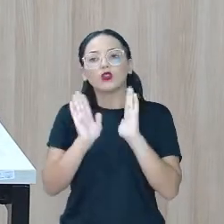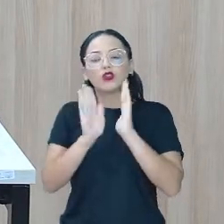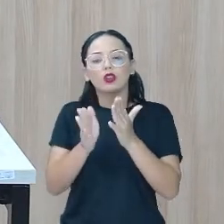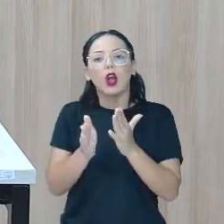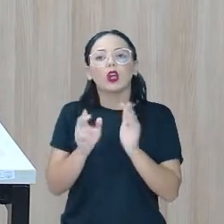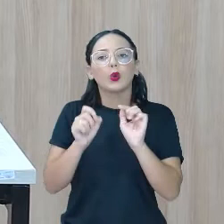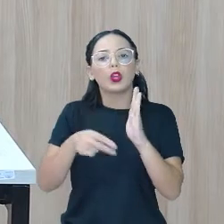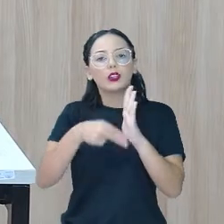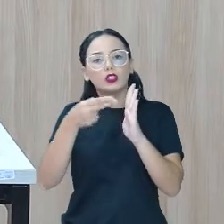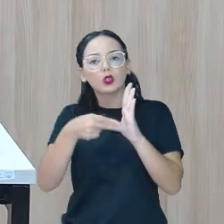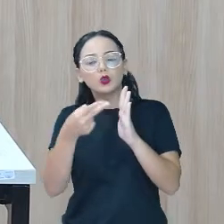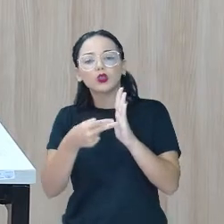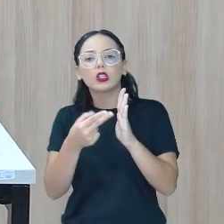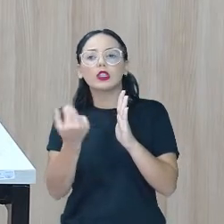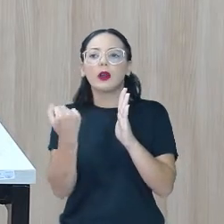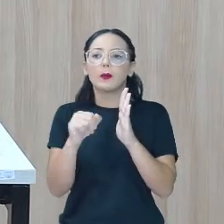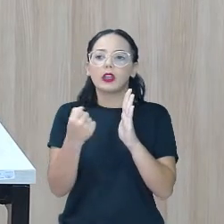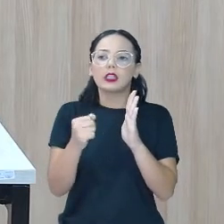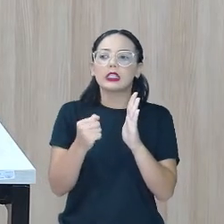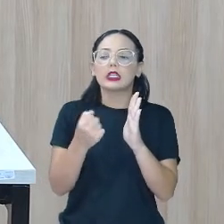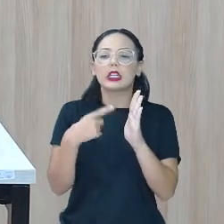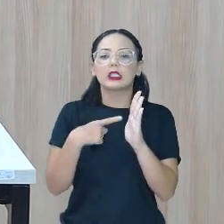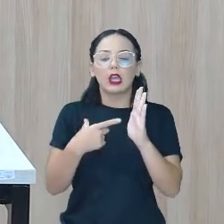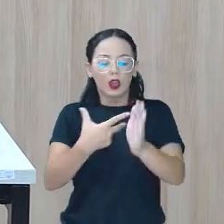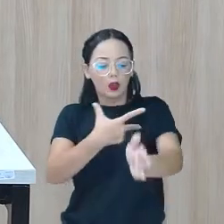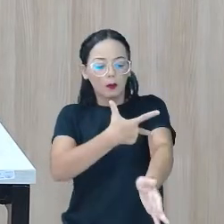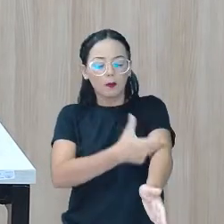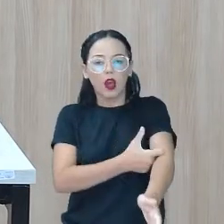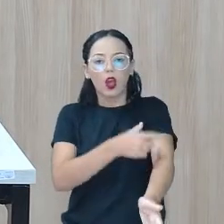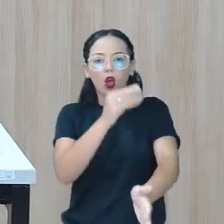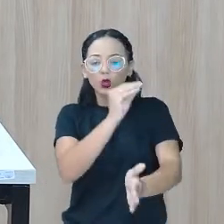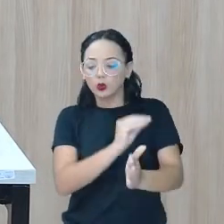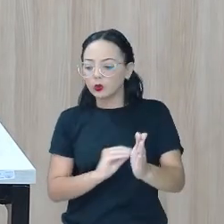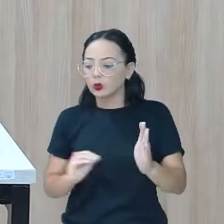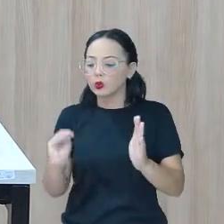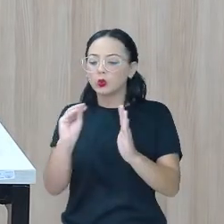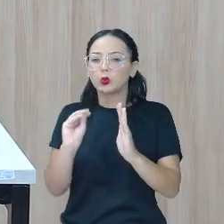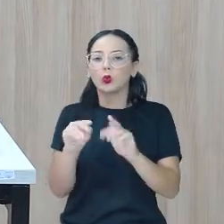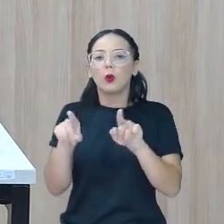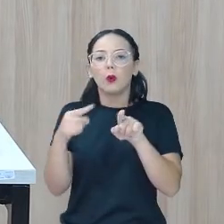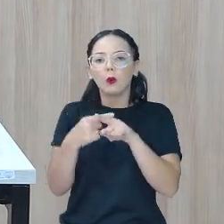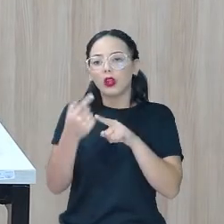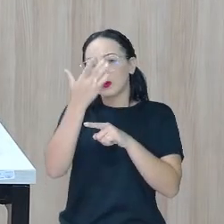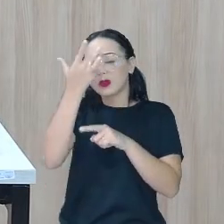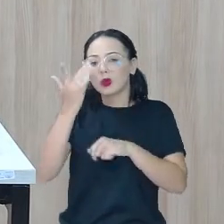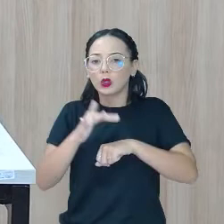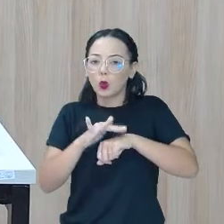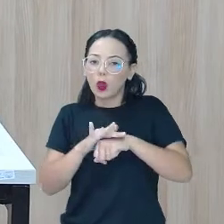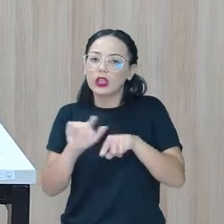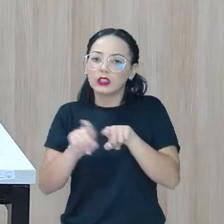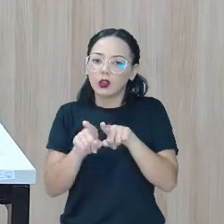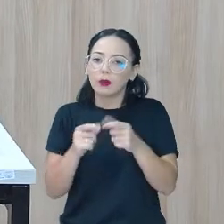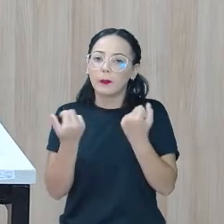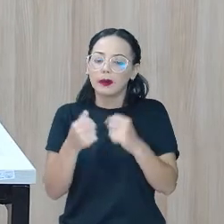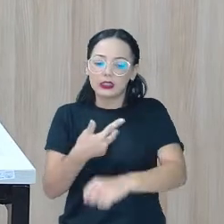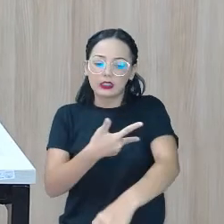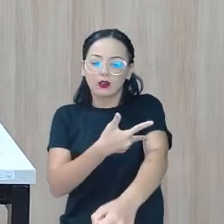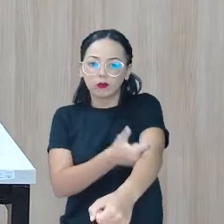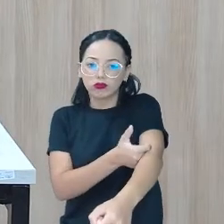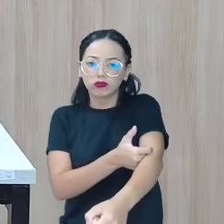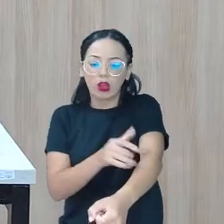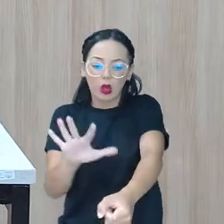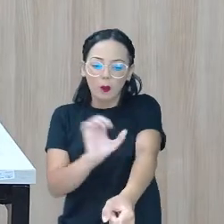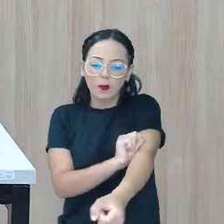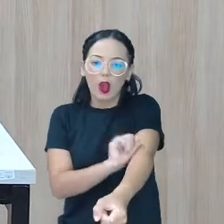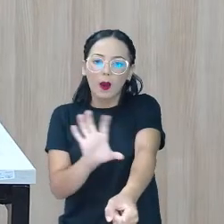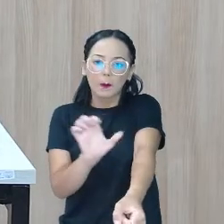de uma cirurgia vai ter que ter transfusão de sangue, que tal pessoa está com uma doença e precisa, né, receber